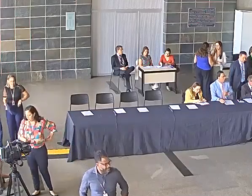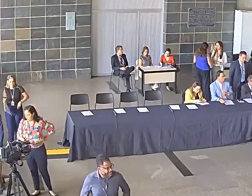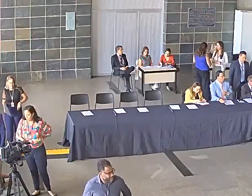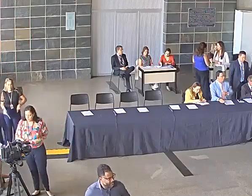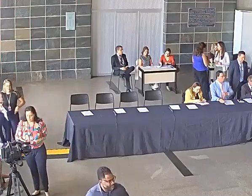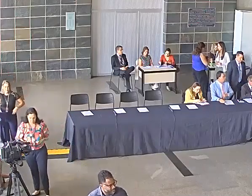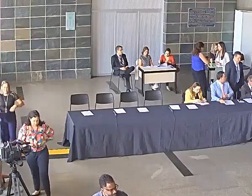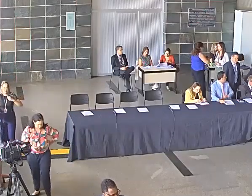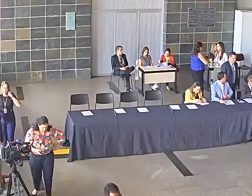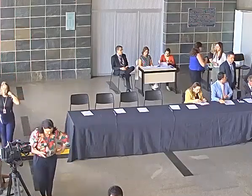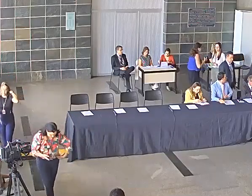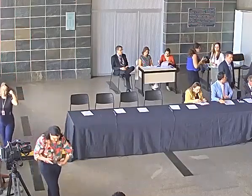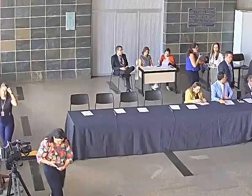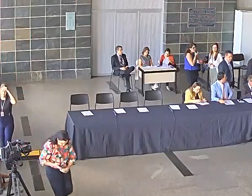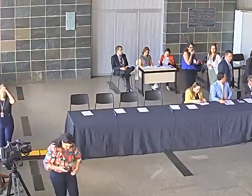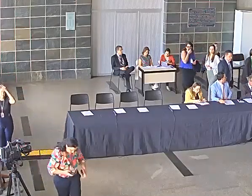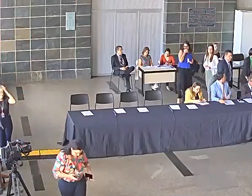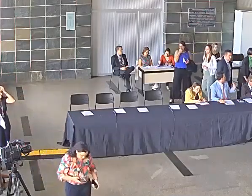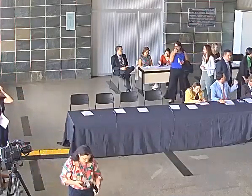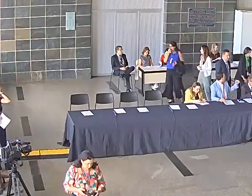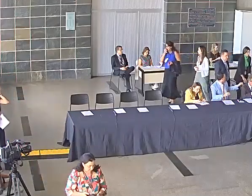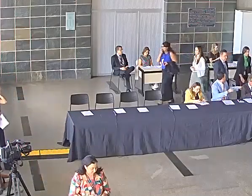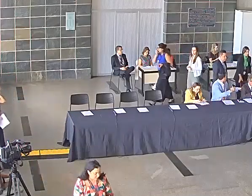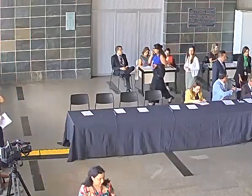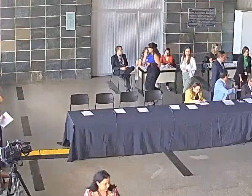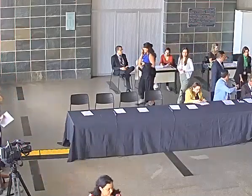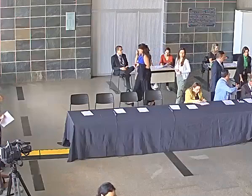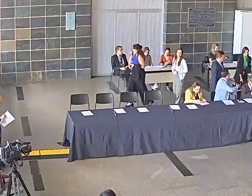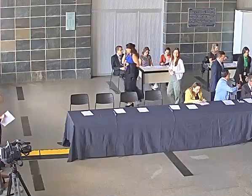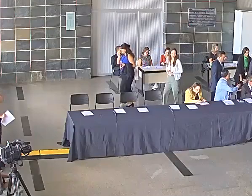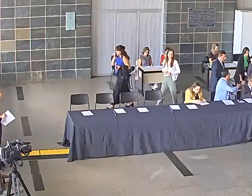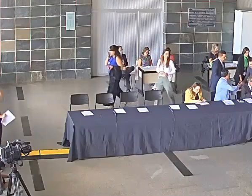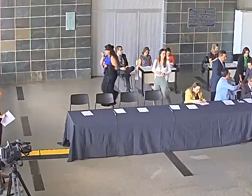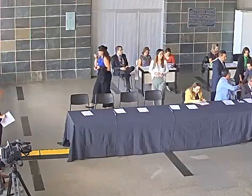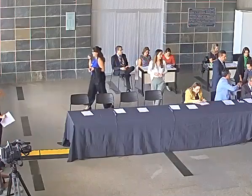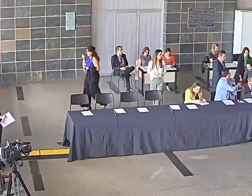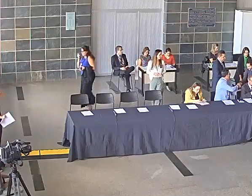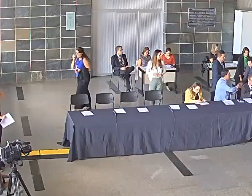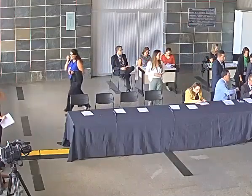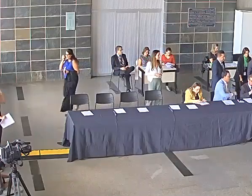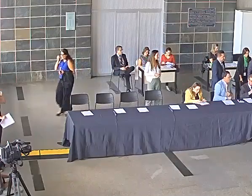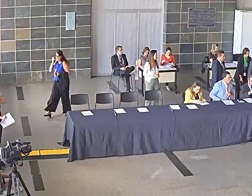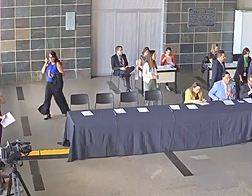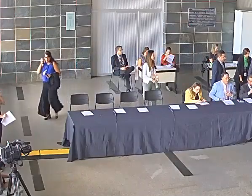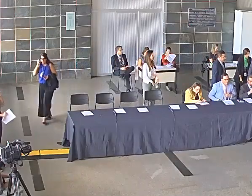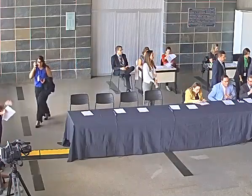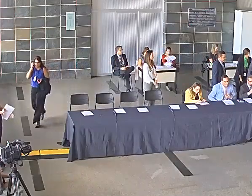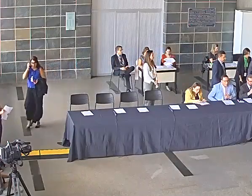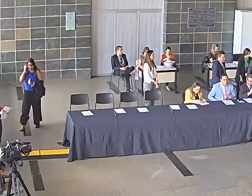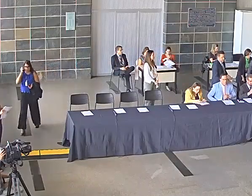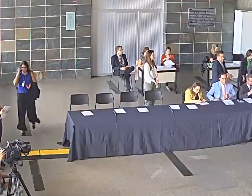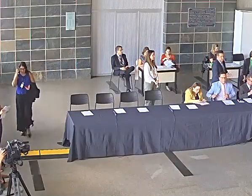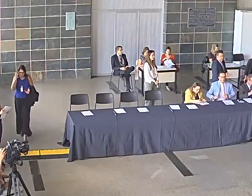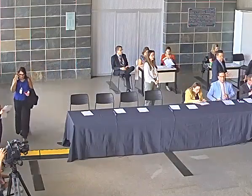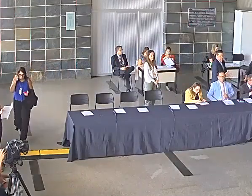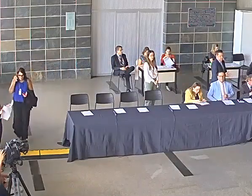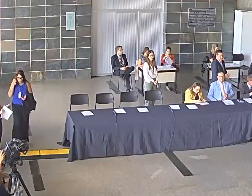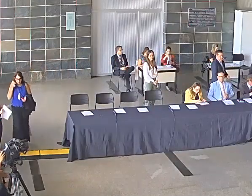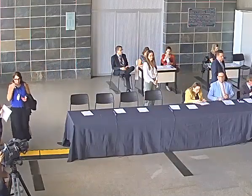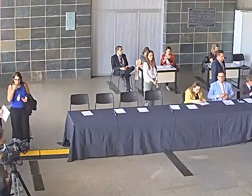representando Pedro Bruno Barros de Souza, secretário, Secretaria de Estado de Infraestrutura e Mobilidade.